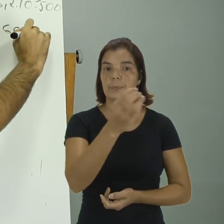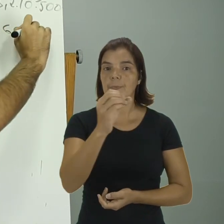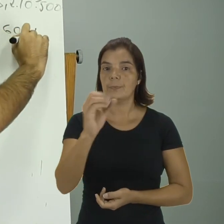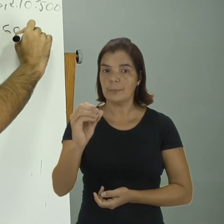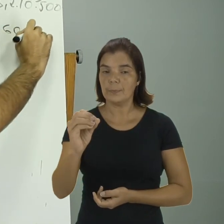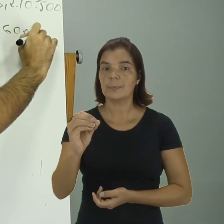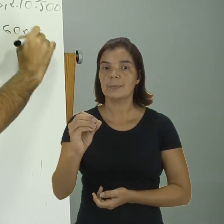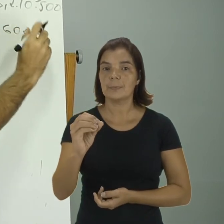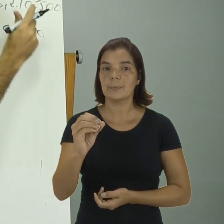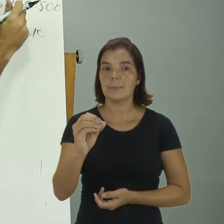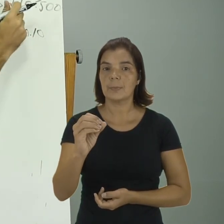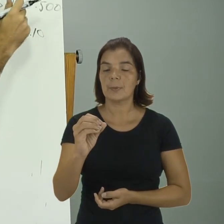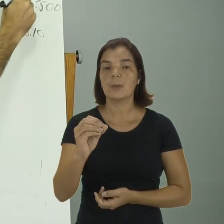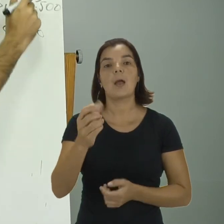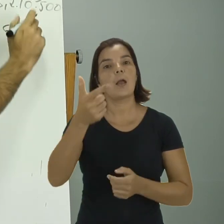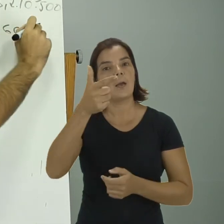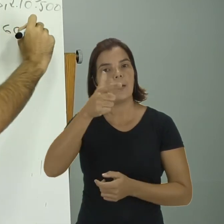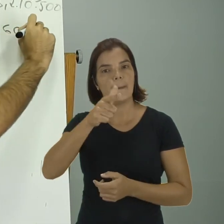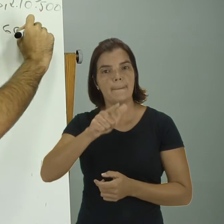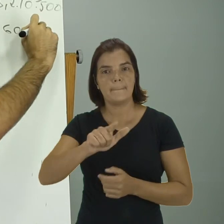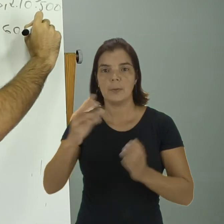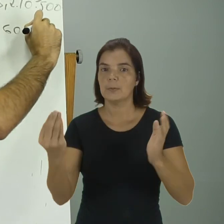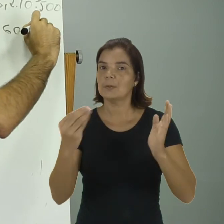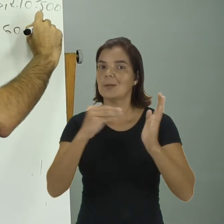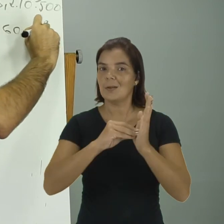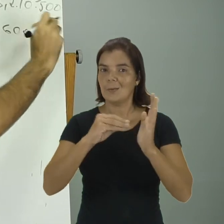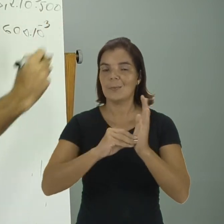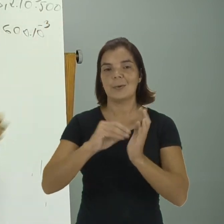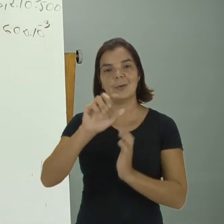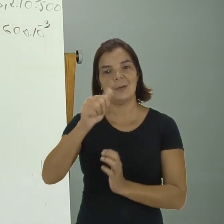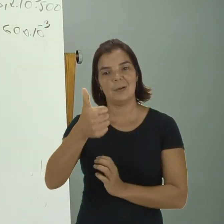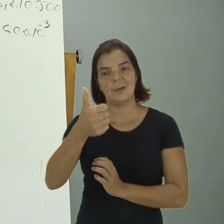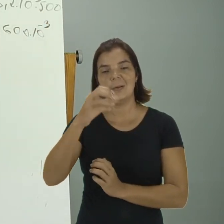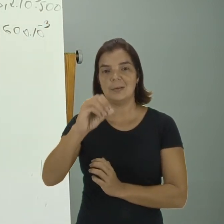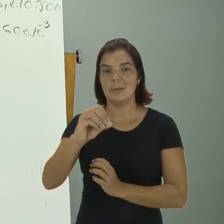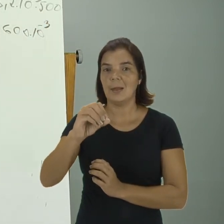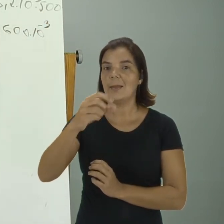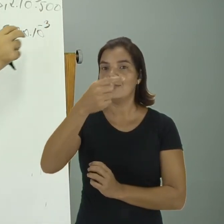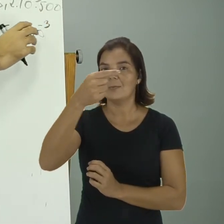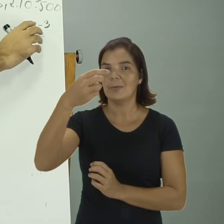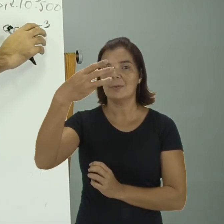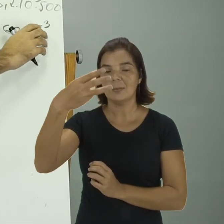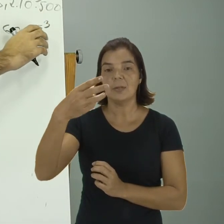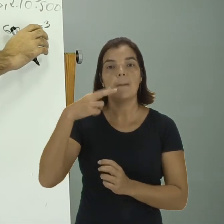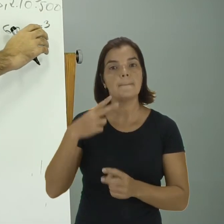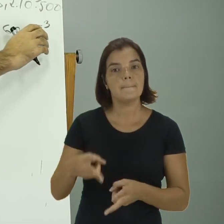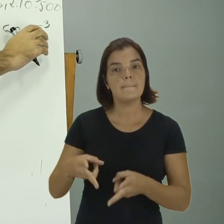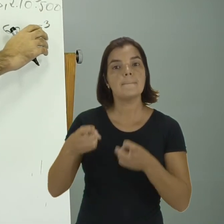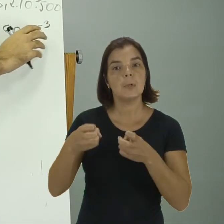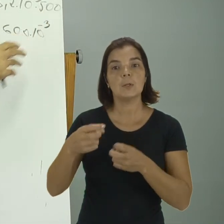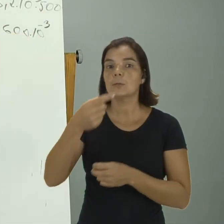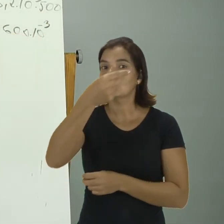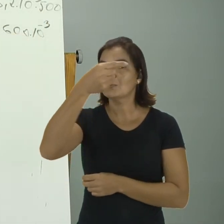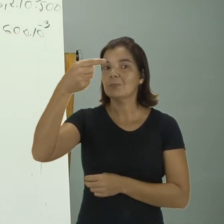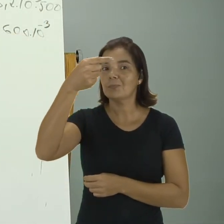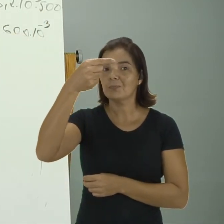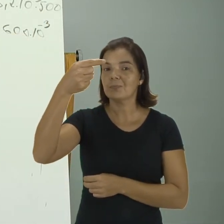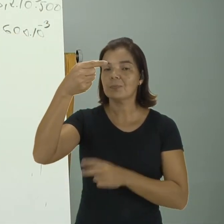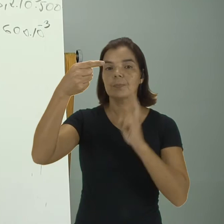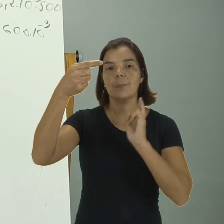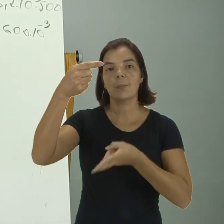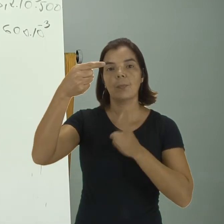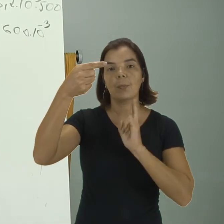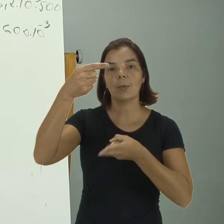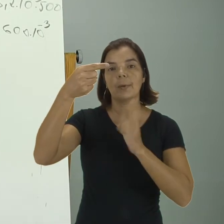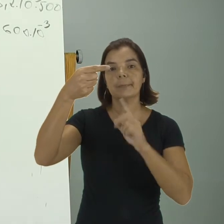600. Aí repete a notação científica. Nota que o expoente é negativo. Sempre